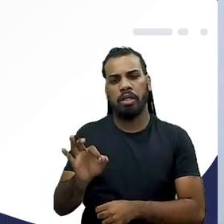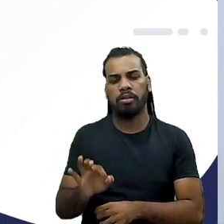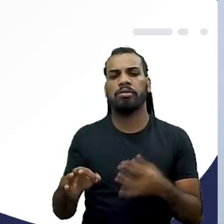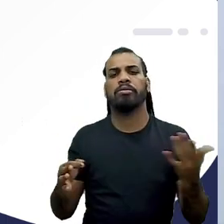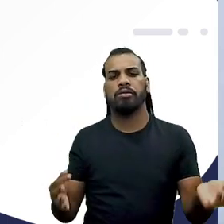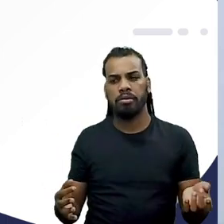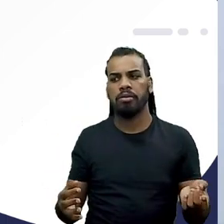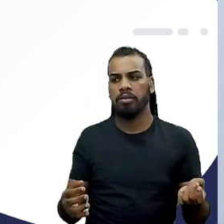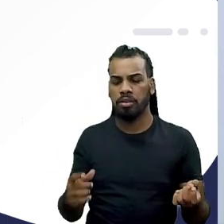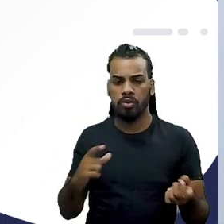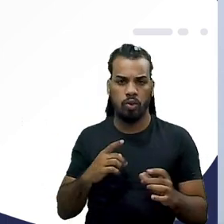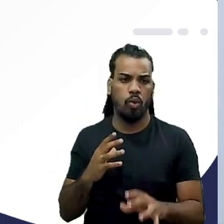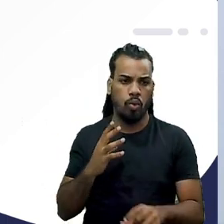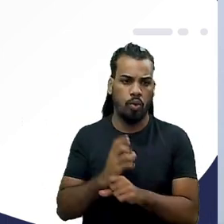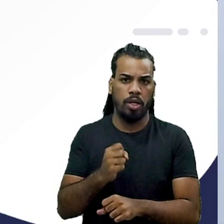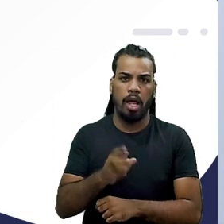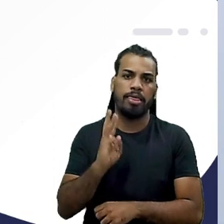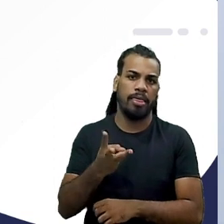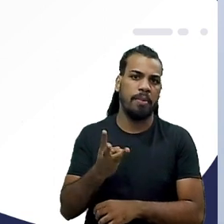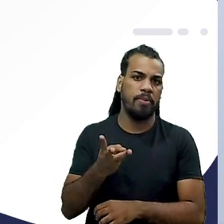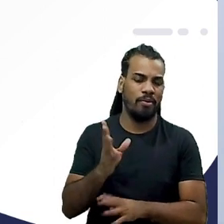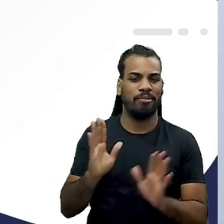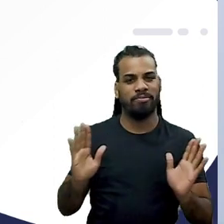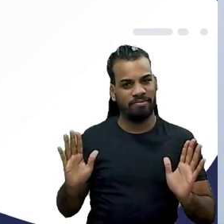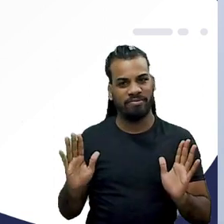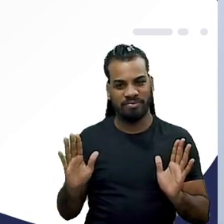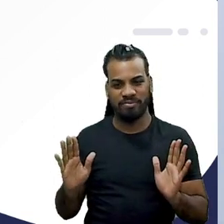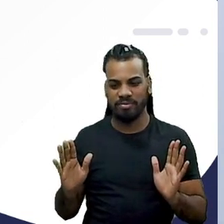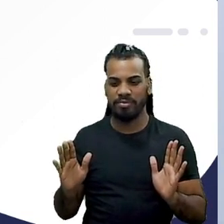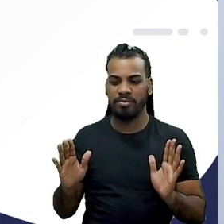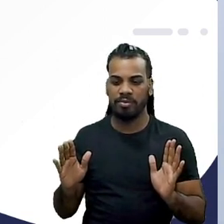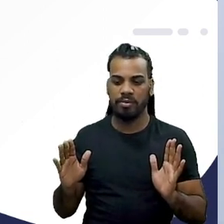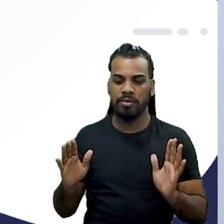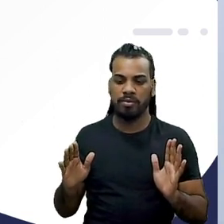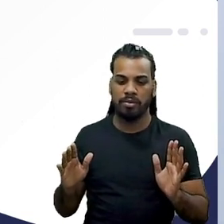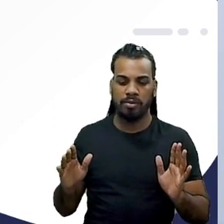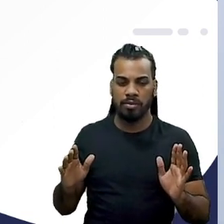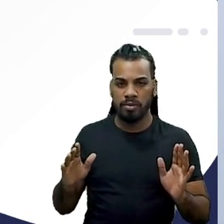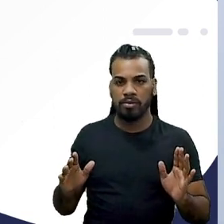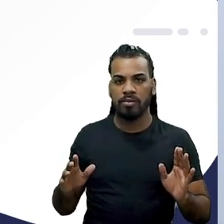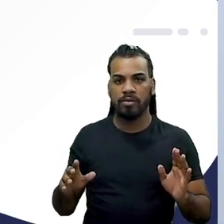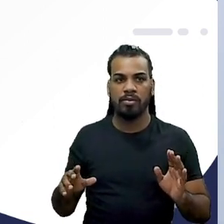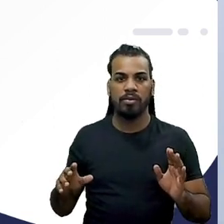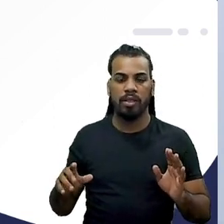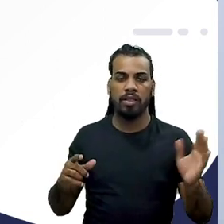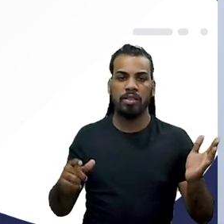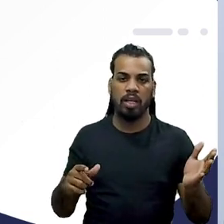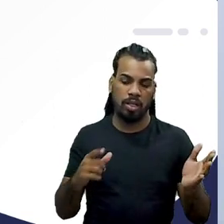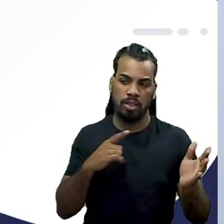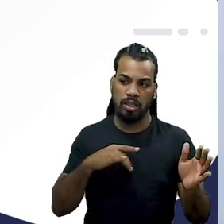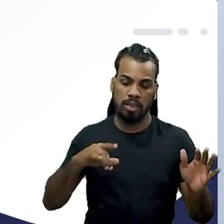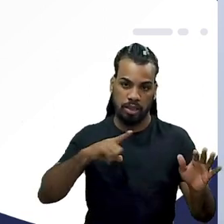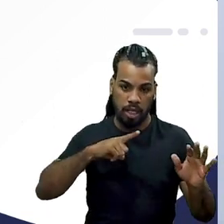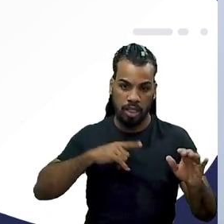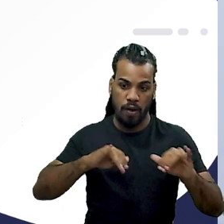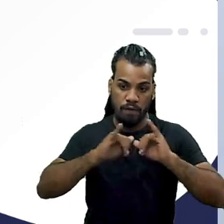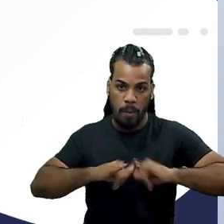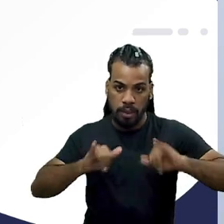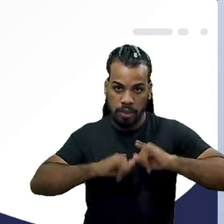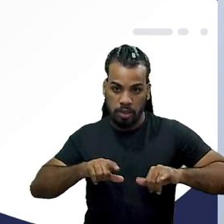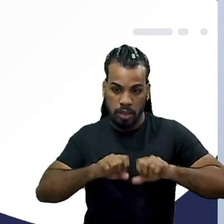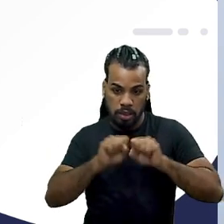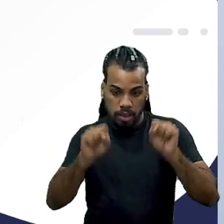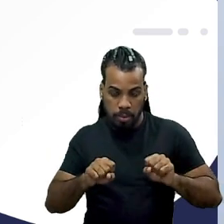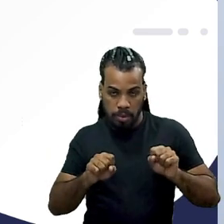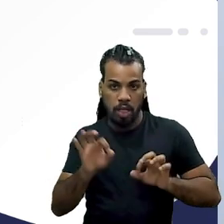significa que você teve um lucro de 3 mil. Então é onde a gente chega ao poder da informação